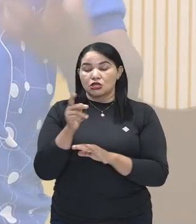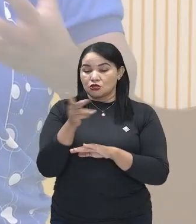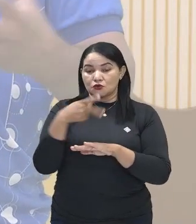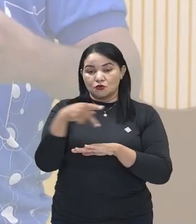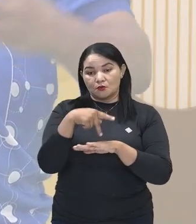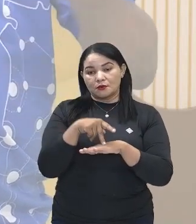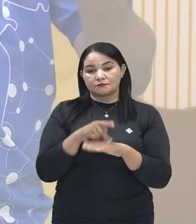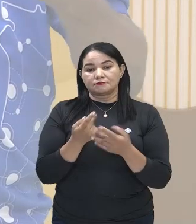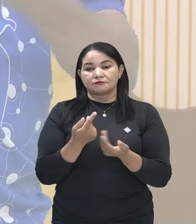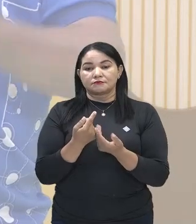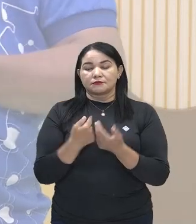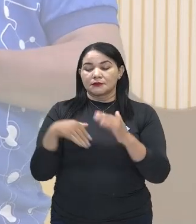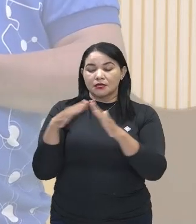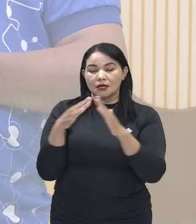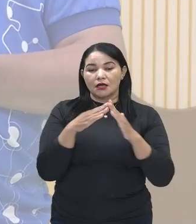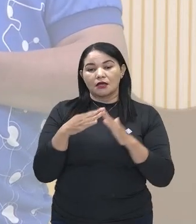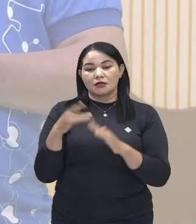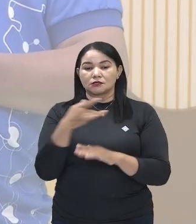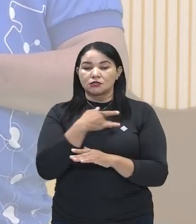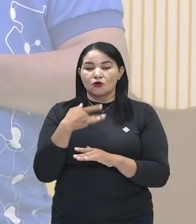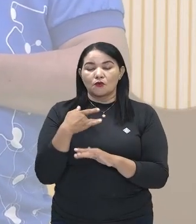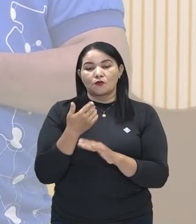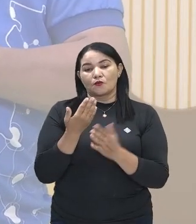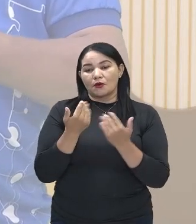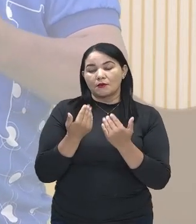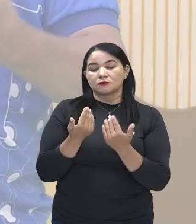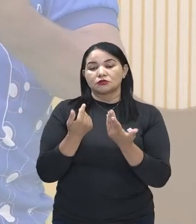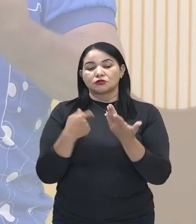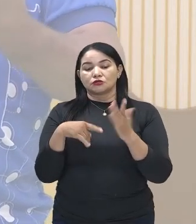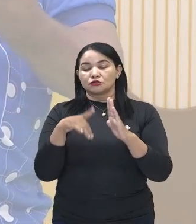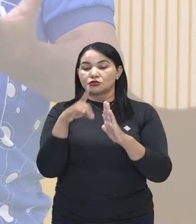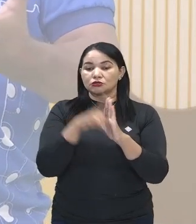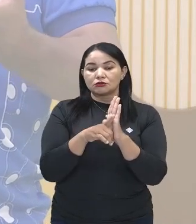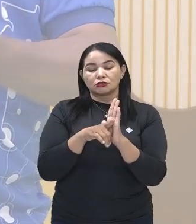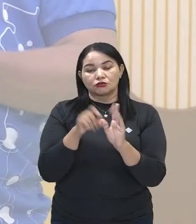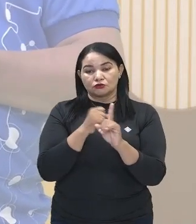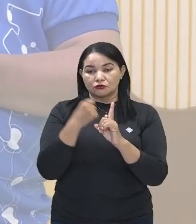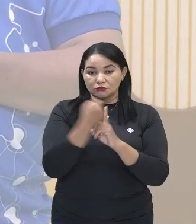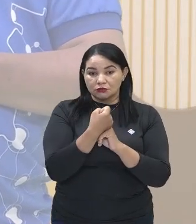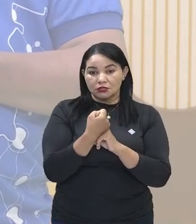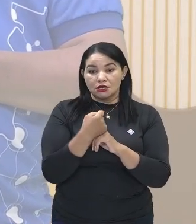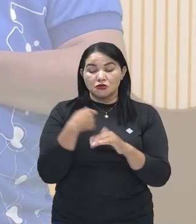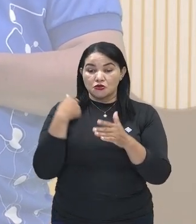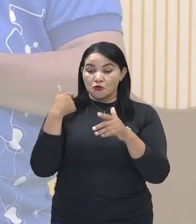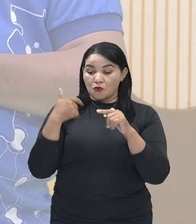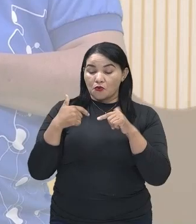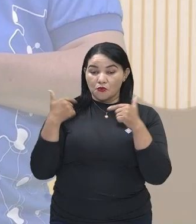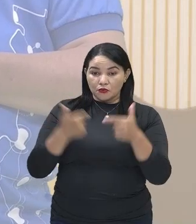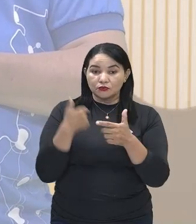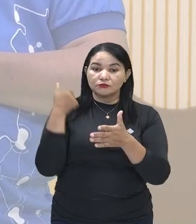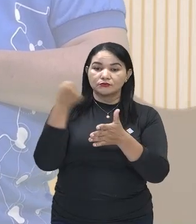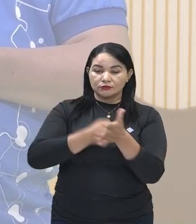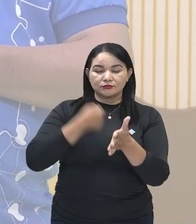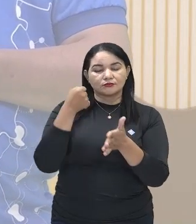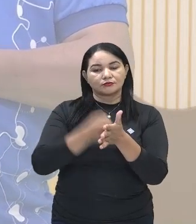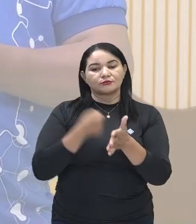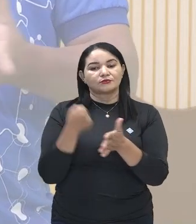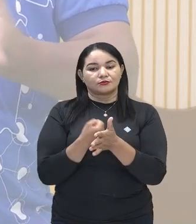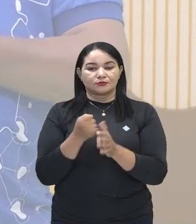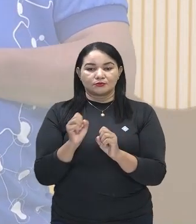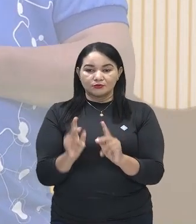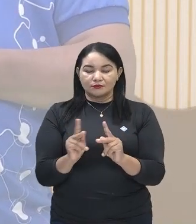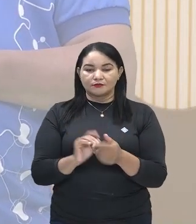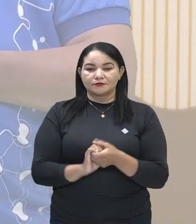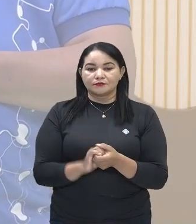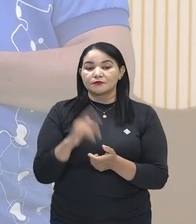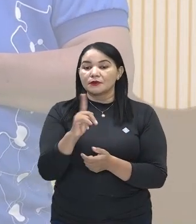saúde, alimentação, tudo isso são direitos sociais que são fruto de conquistas. Tá certo? E o que mais nós